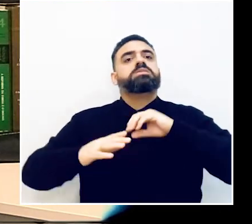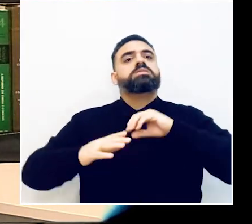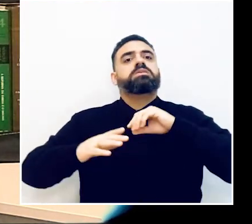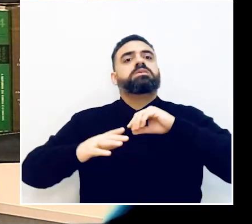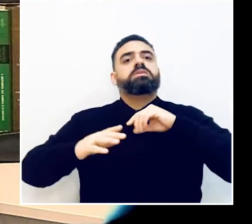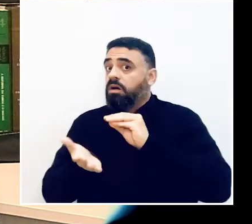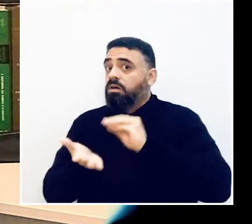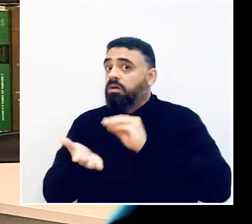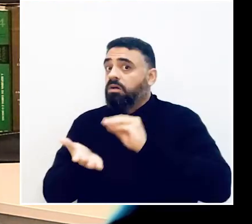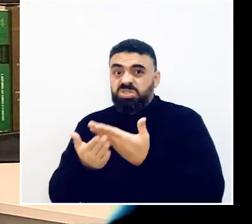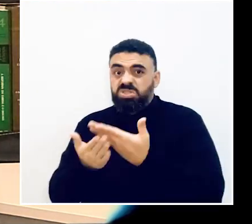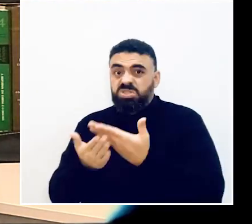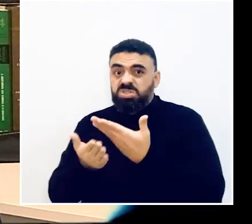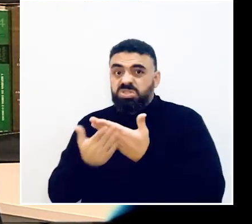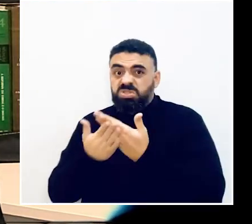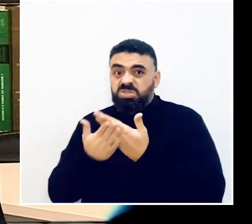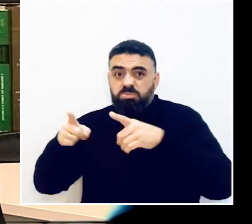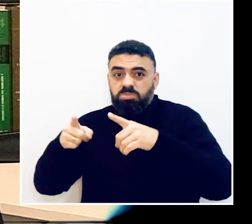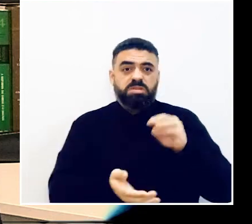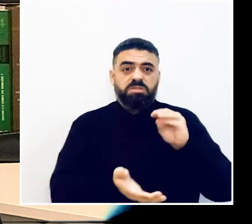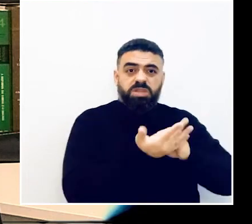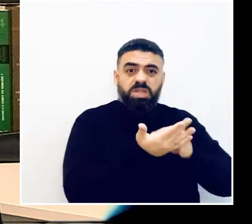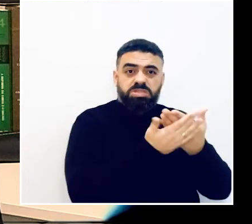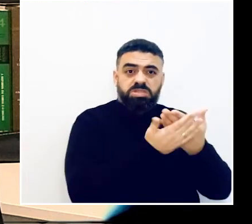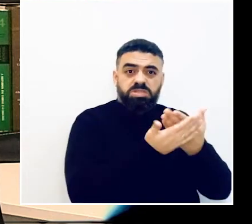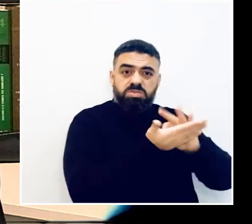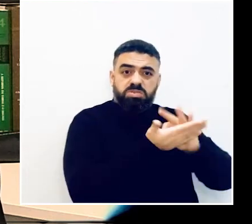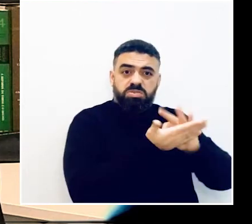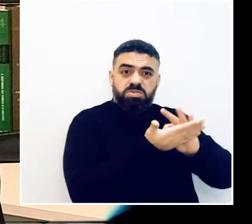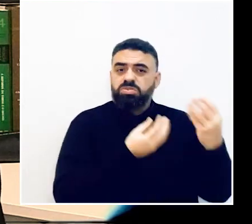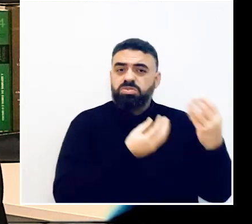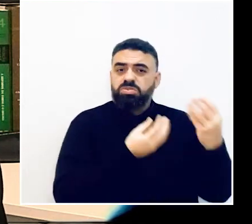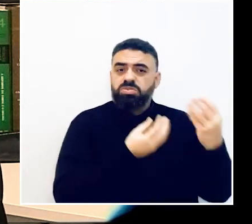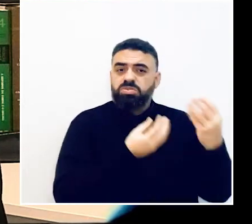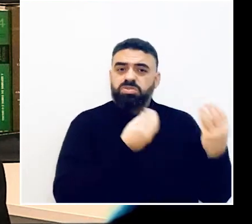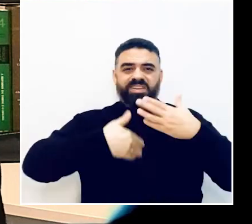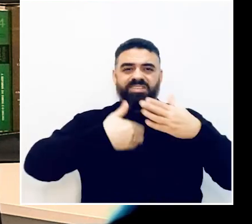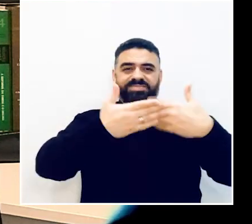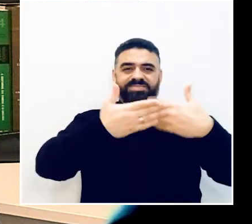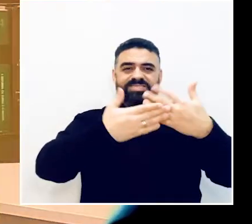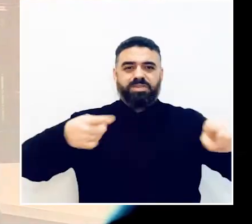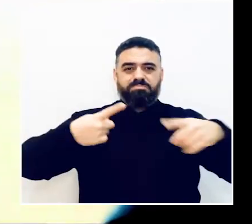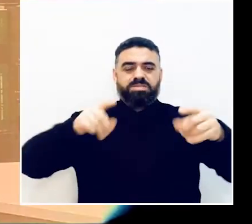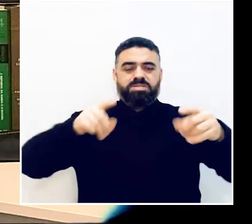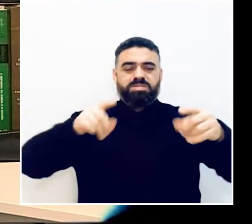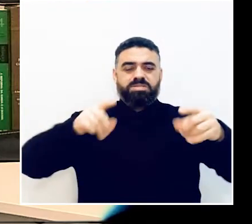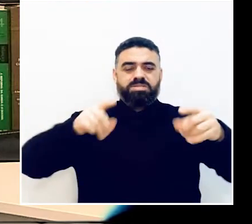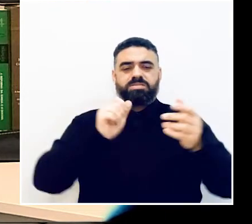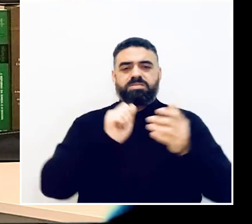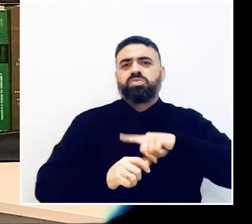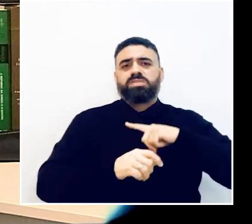música correto, na minha concepção, sem estudar música e sem estudar teologia.